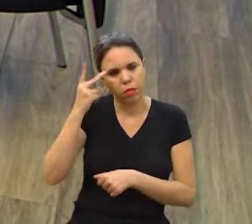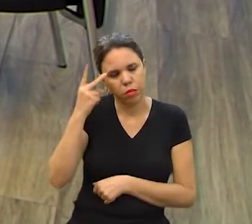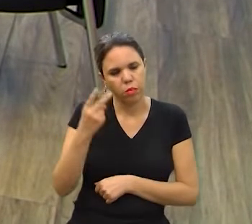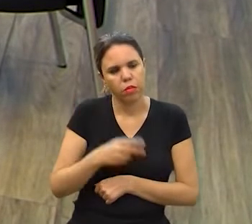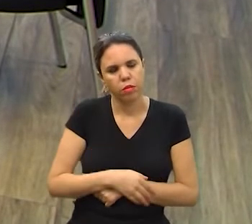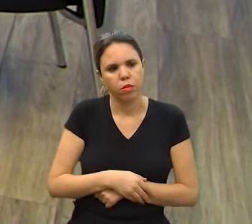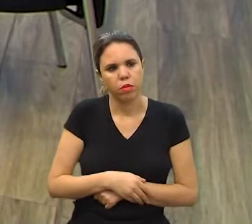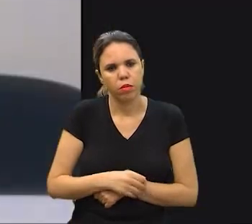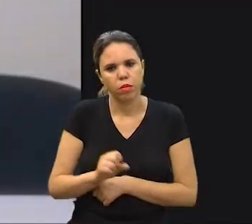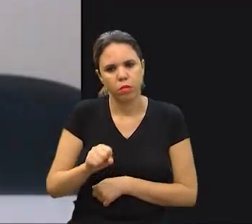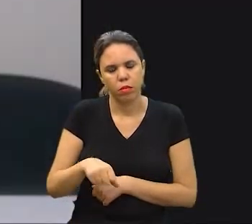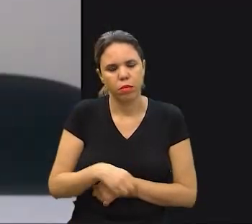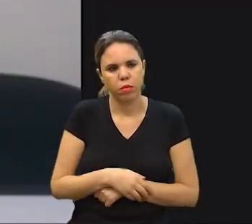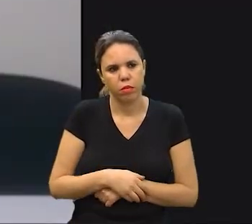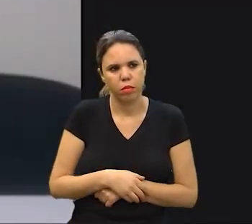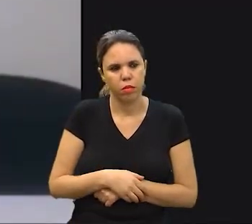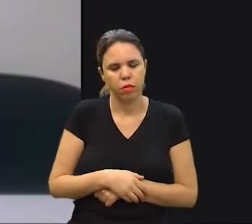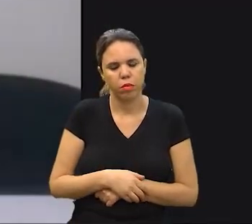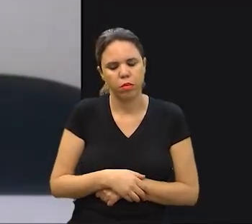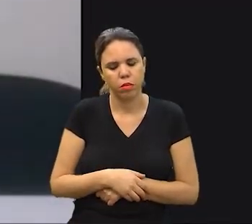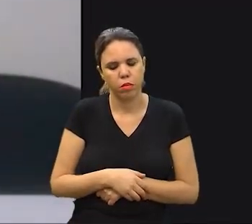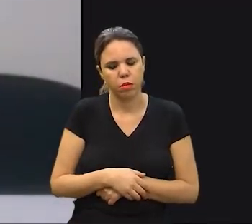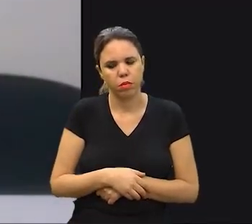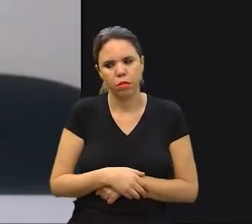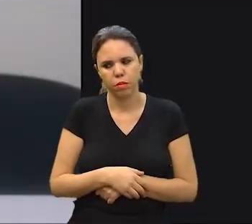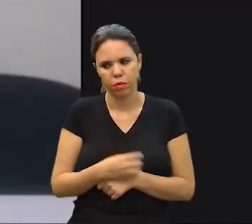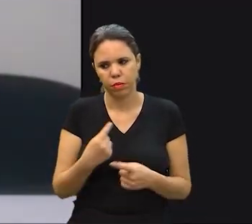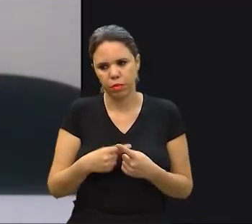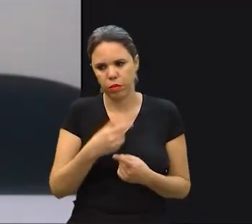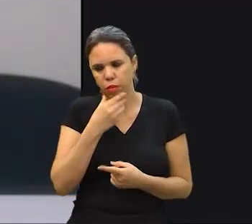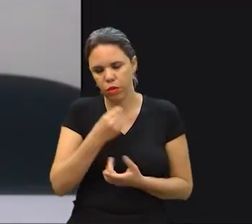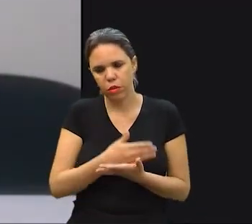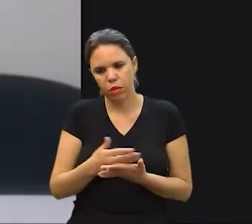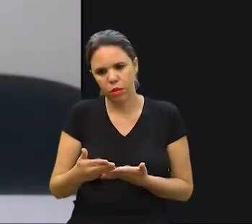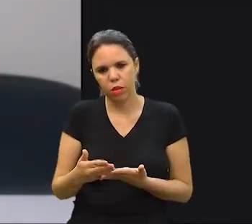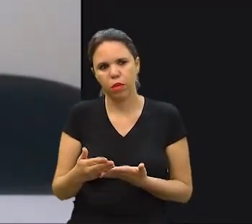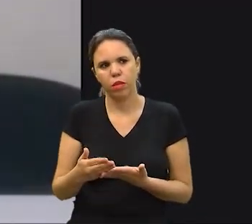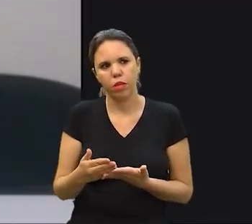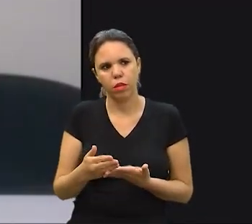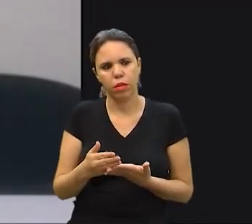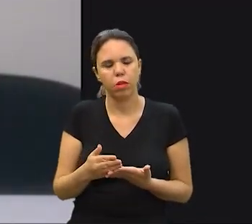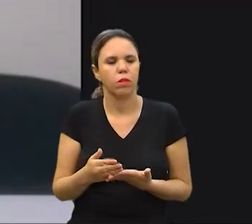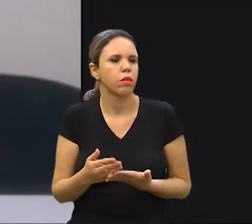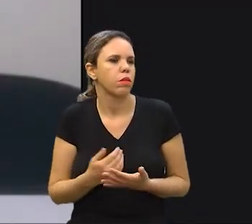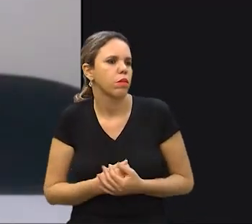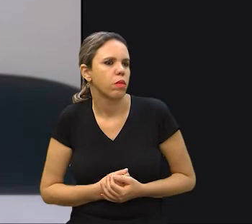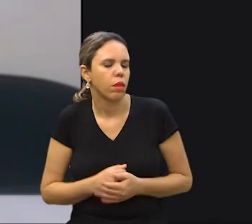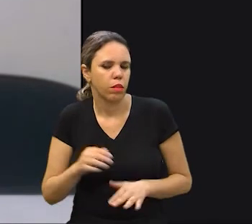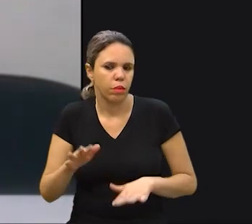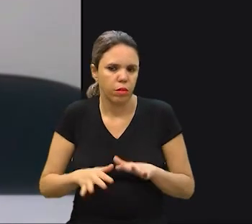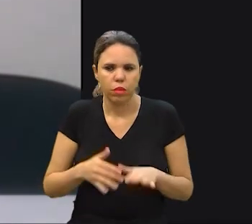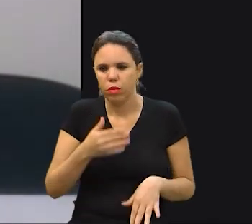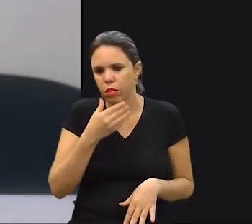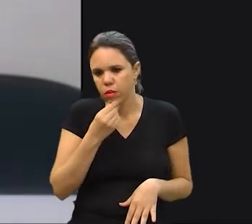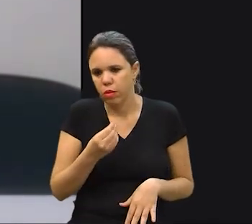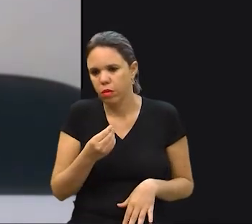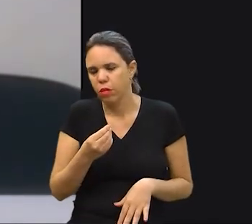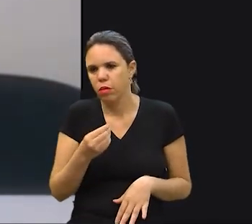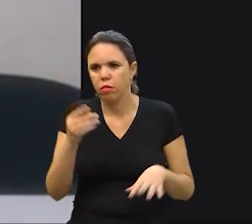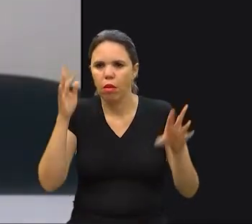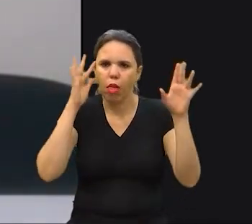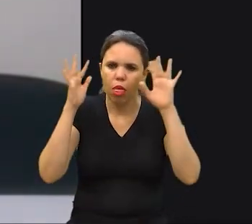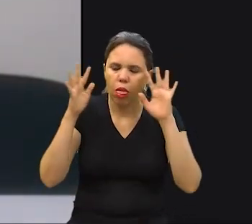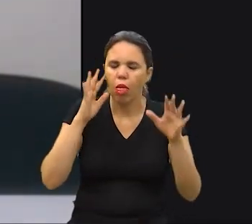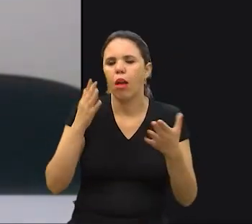minha postura? Sim, é possível, sim. Porque um homem conversa com outro homem sobre tantas as coisas, e às vezes tantas